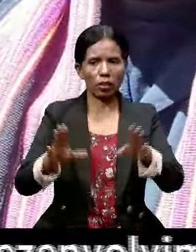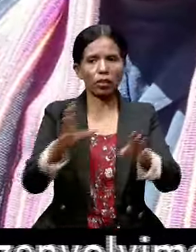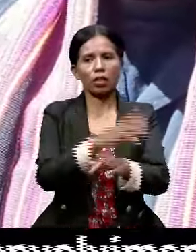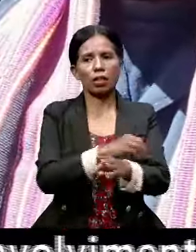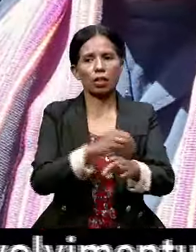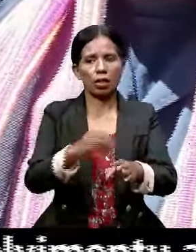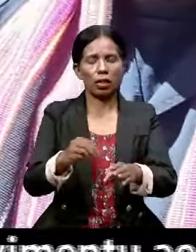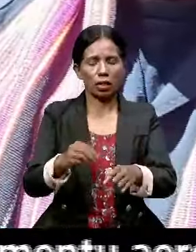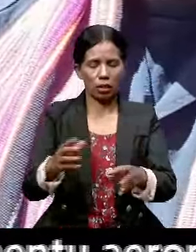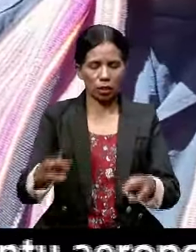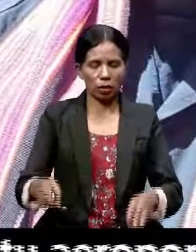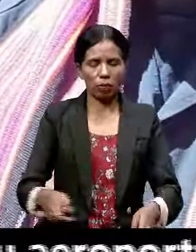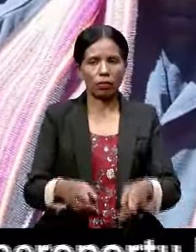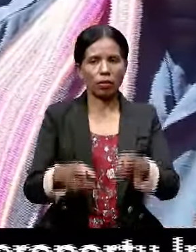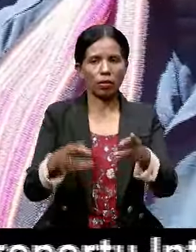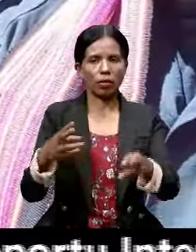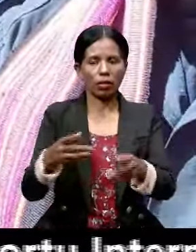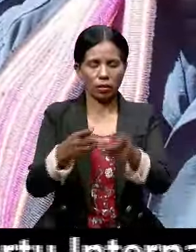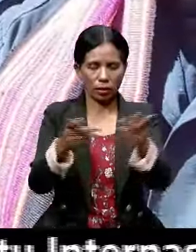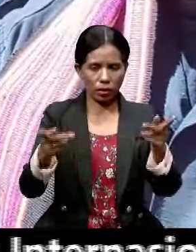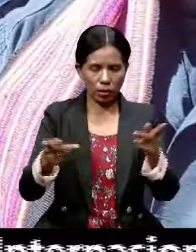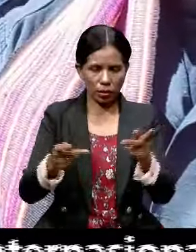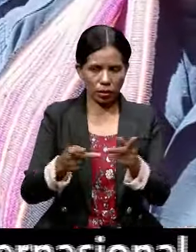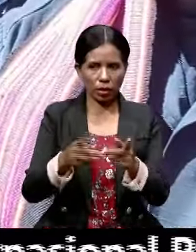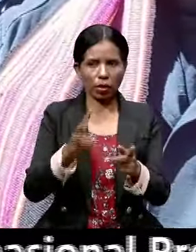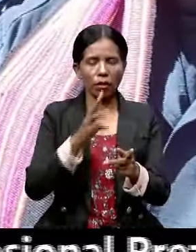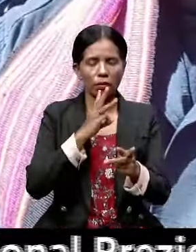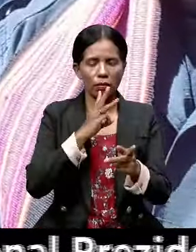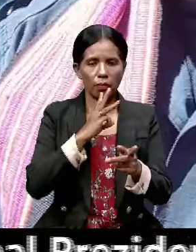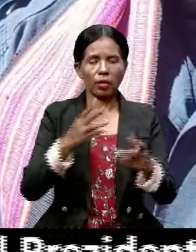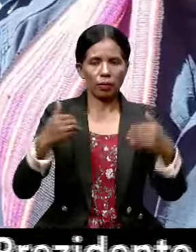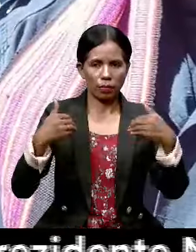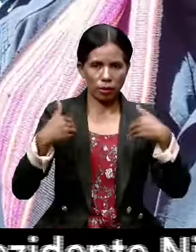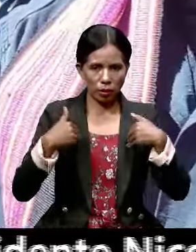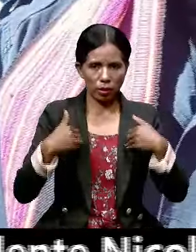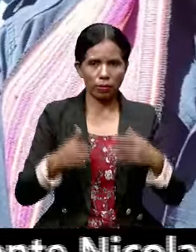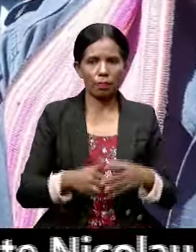deti amota. Ia rai lalam bene be iha,